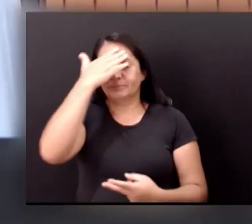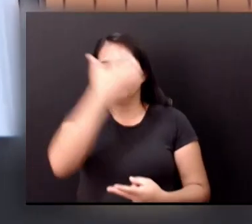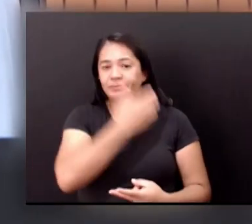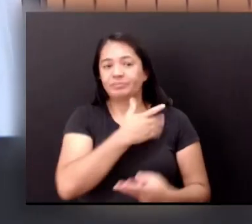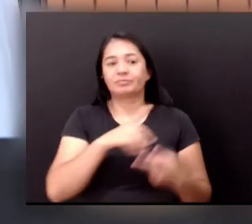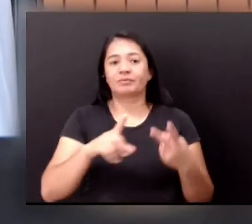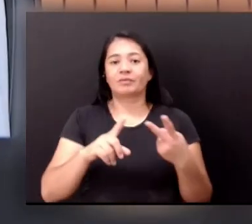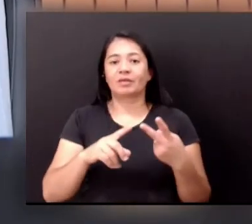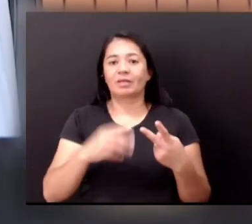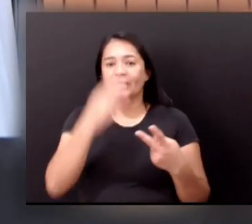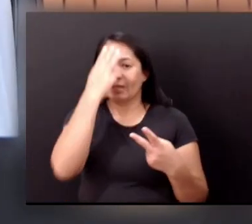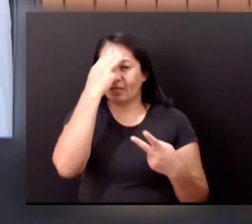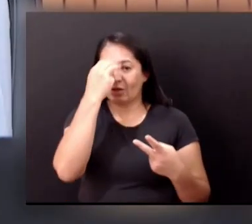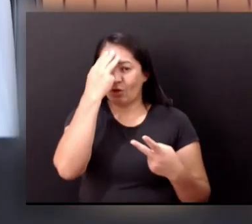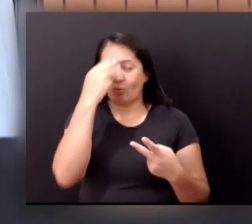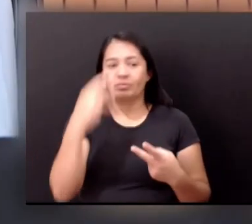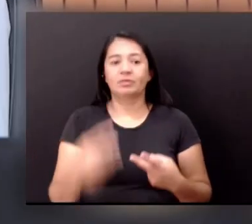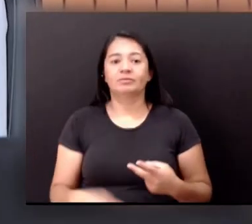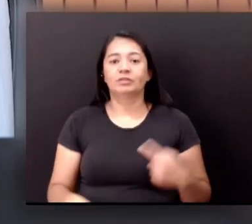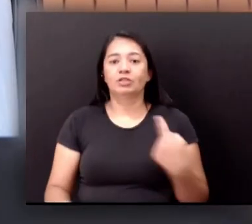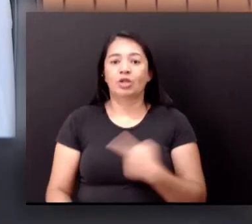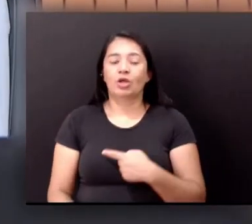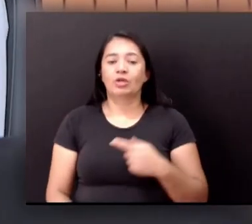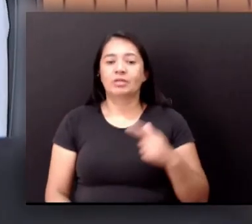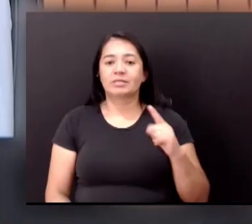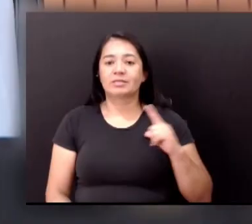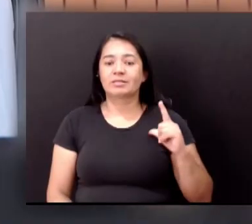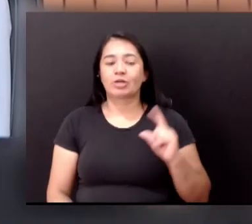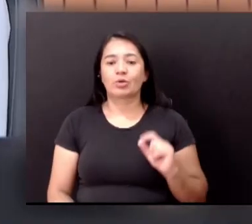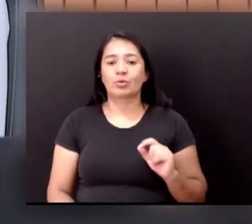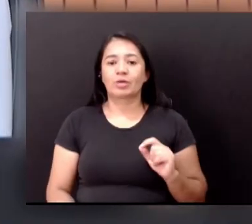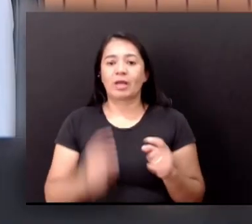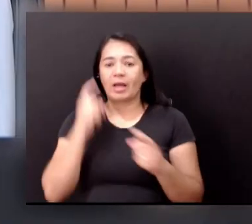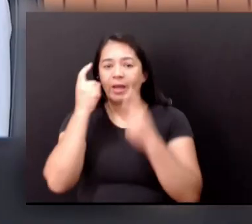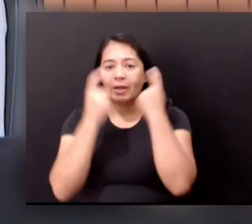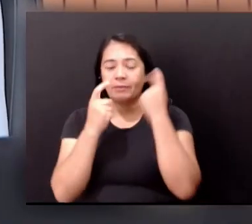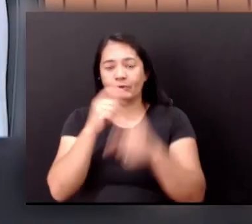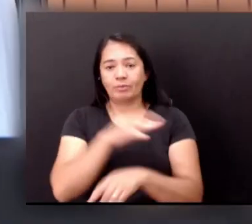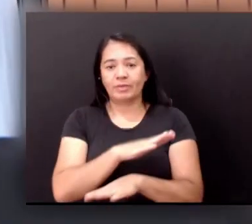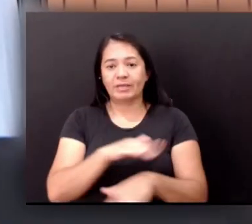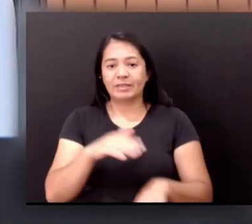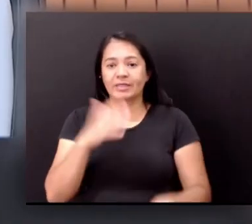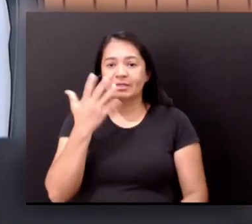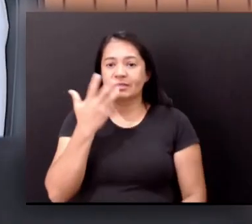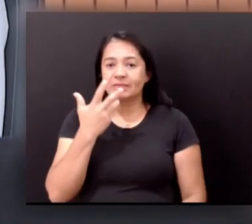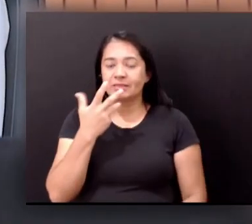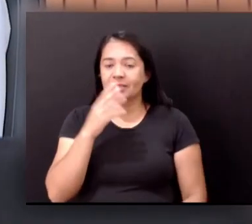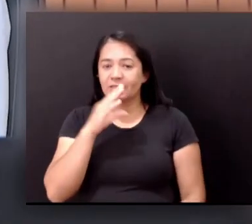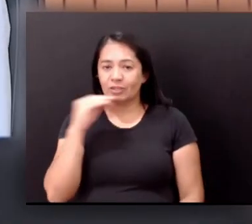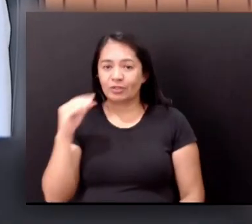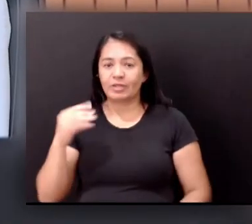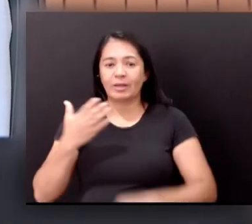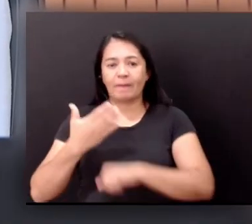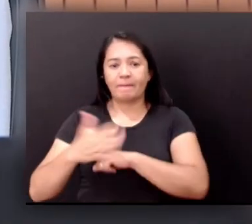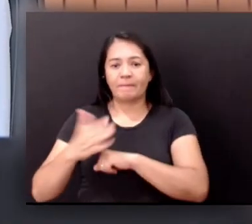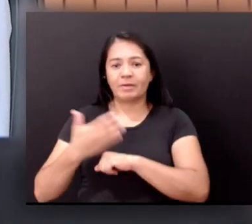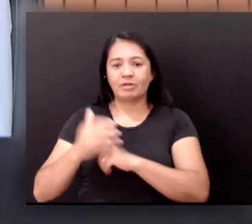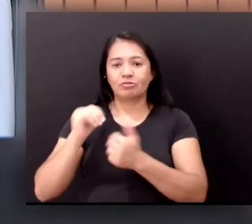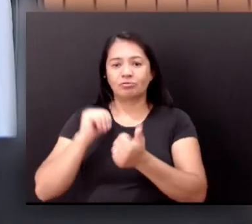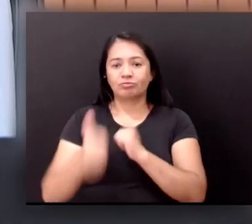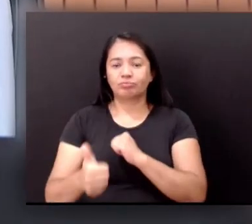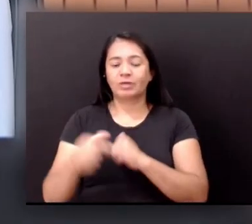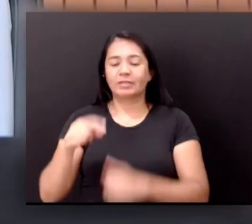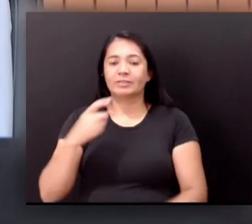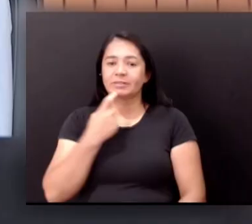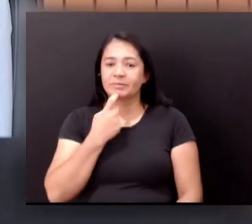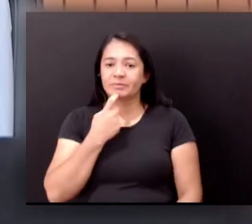Romão. A gente tem essa preocupação com as crianças e adolescentes que praticam futebol na cidade, praticam esportes na cidade. Ali